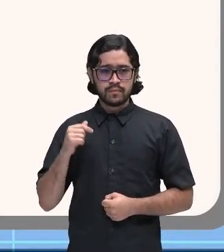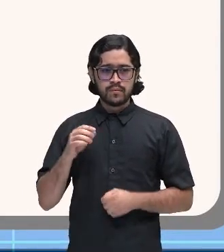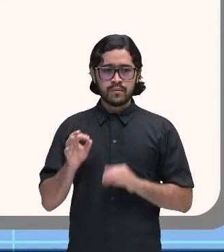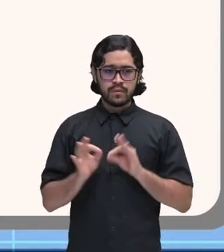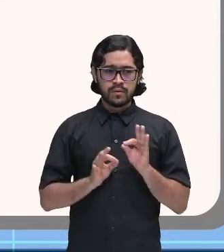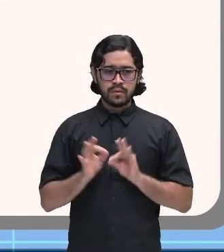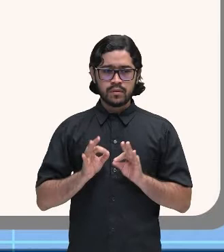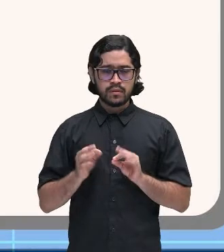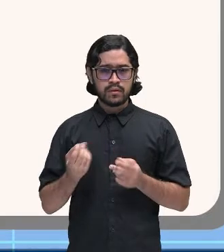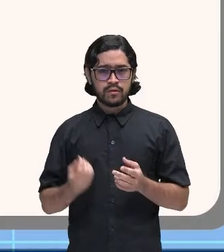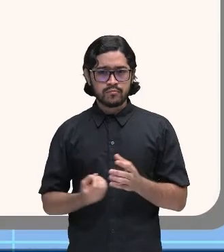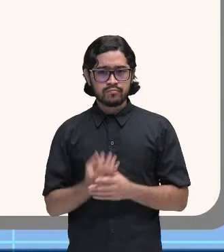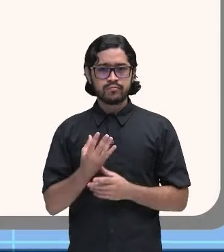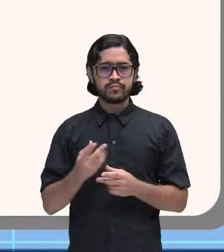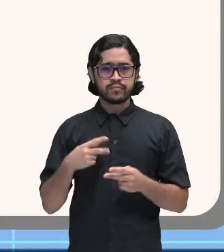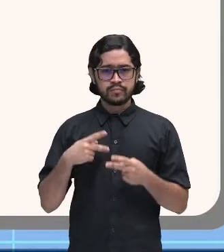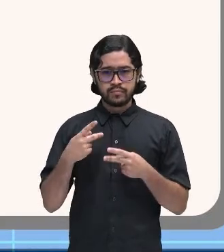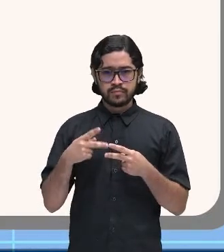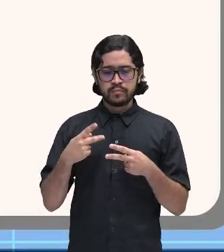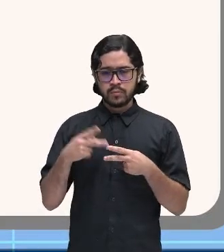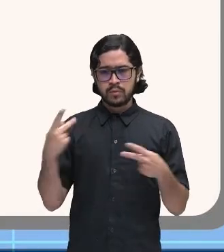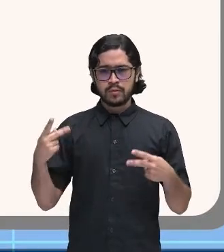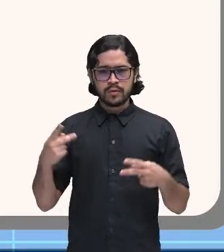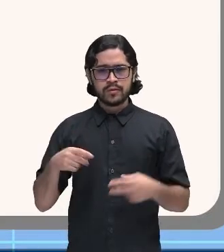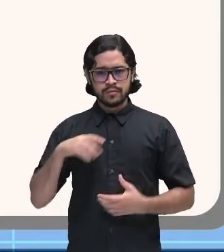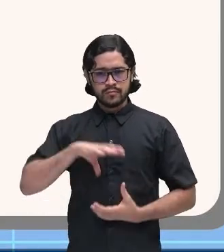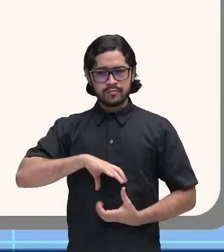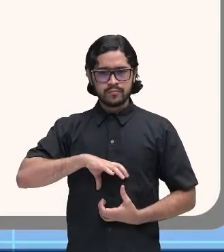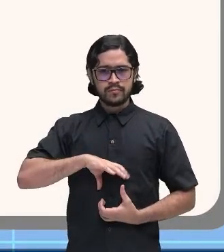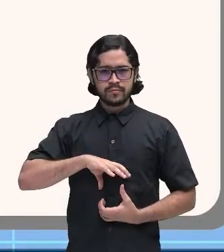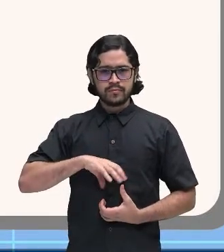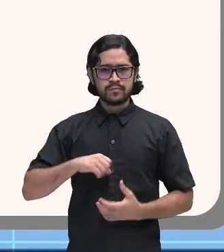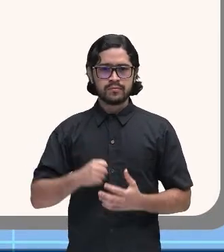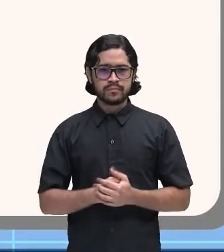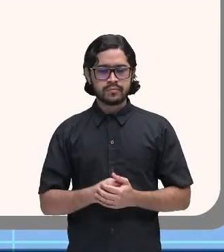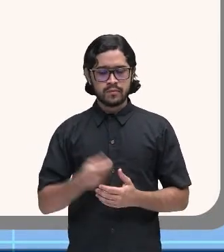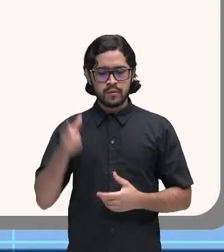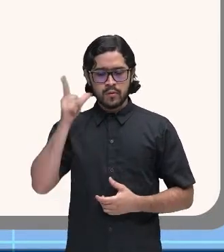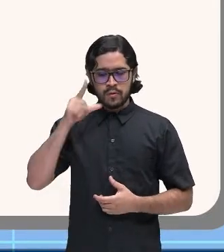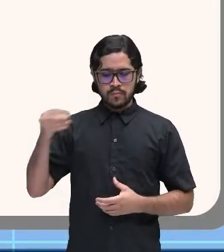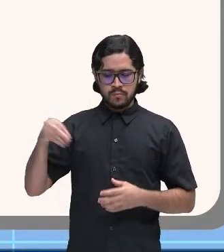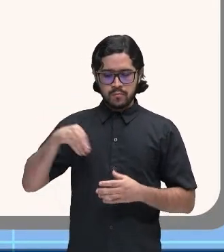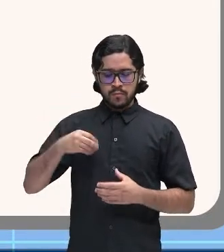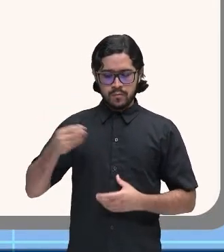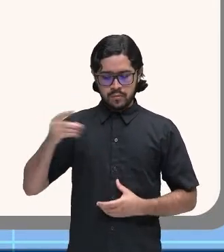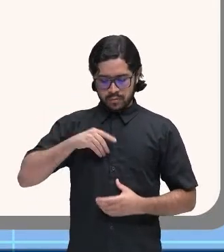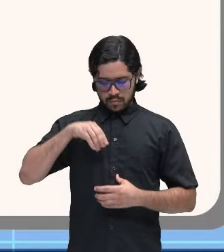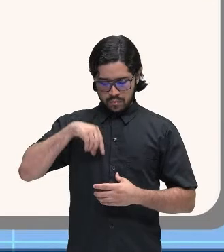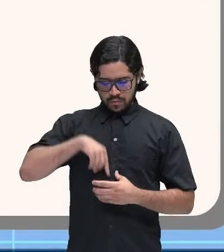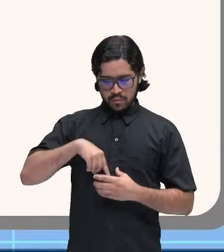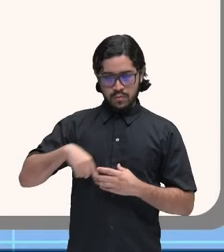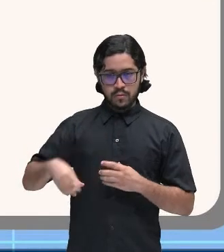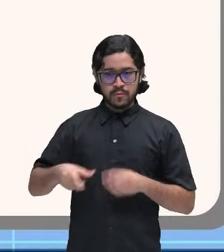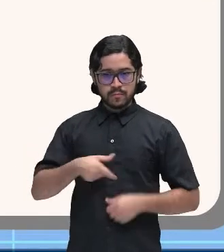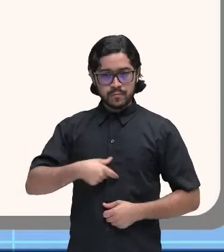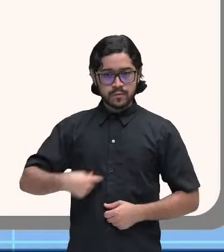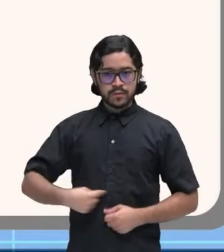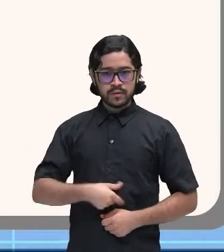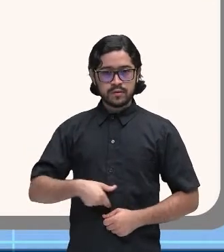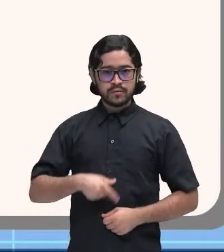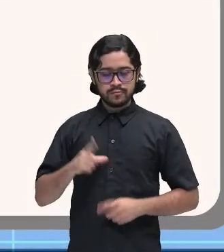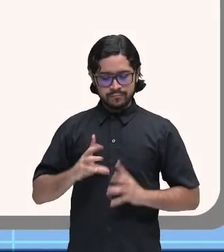de proteínas lá do estômago, ok? Esses peptídeos pequenos chegam no intestino e são quebrados pelas proteases.